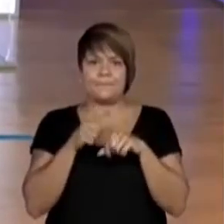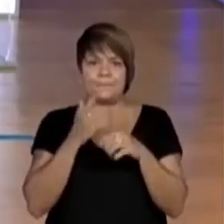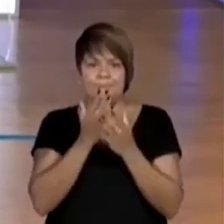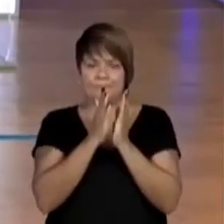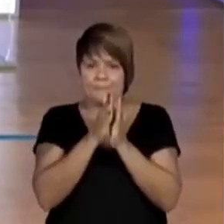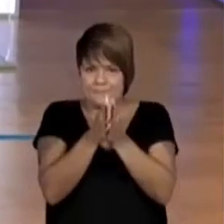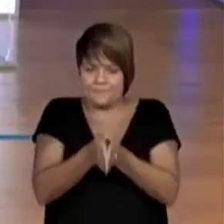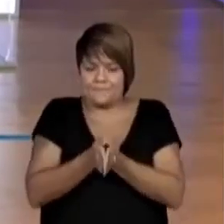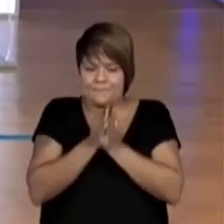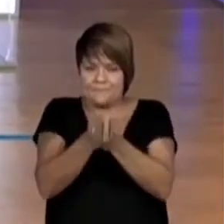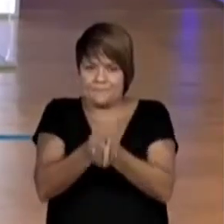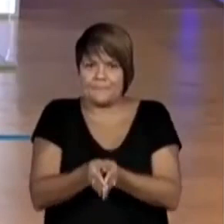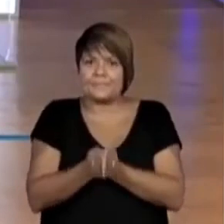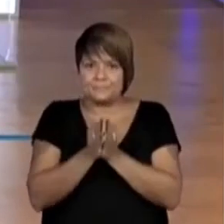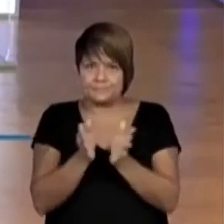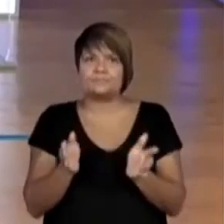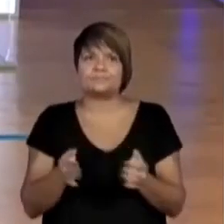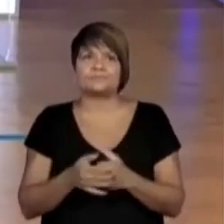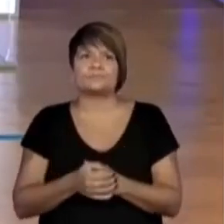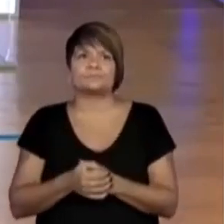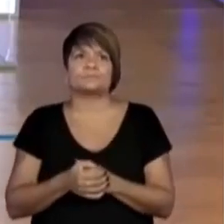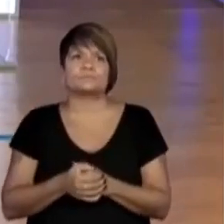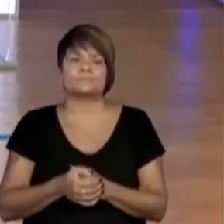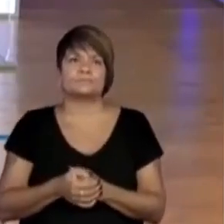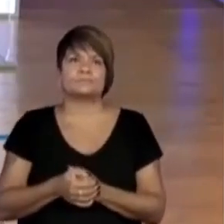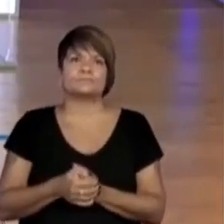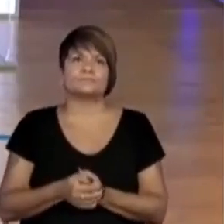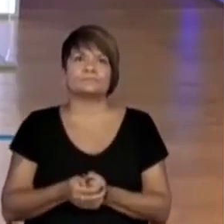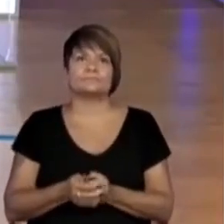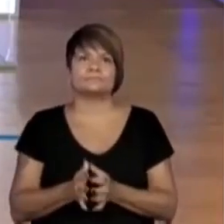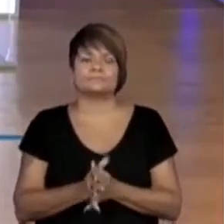pegaram aí com os pais deles, esconde-esconde? Olha só.